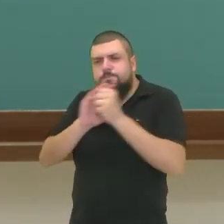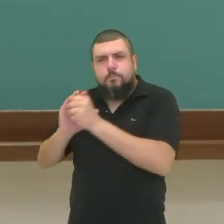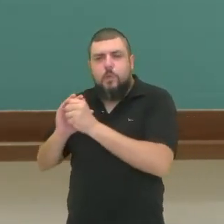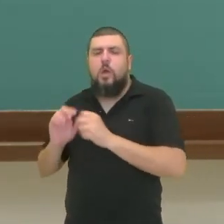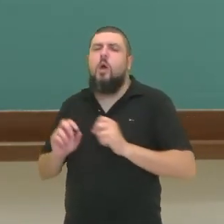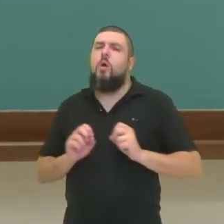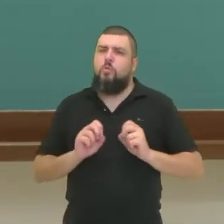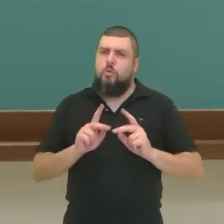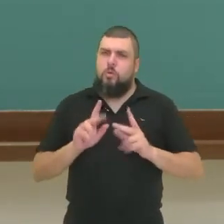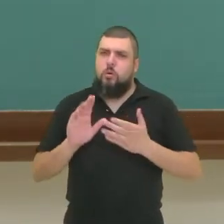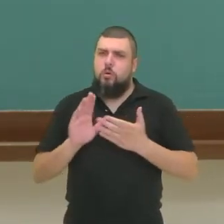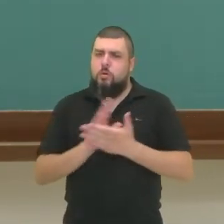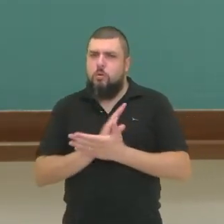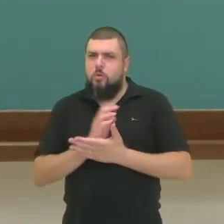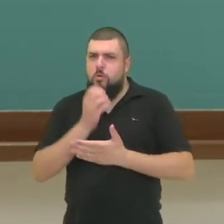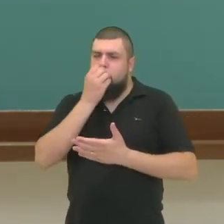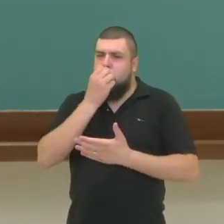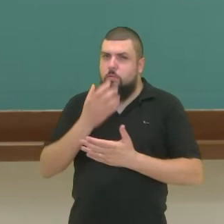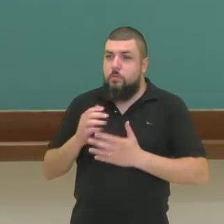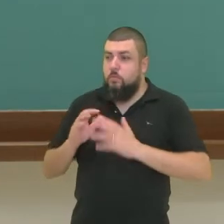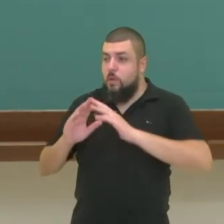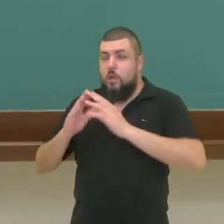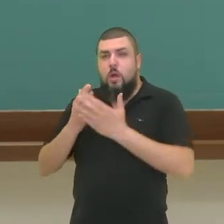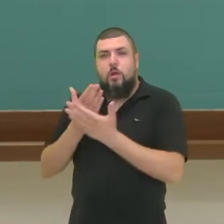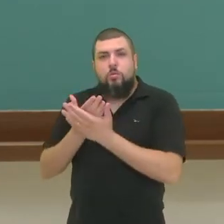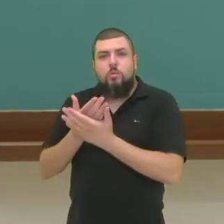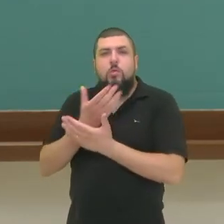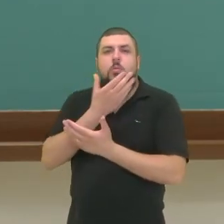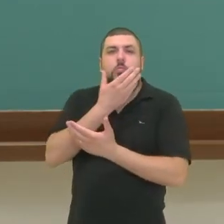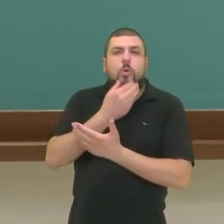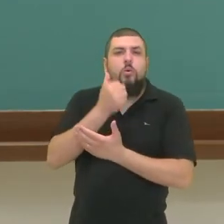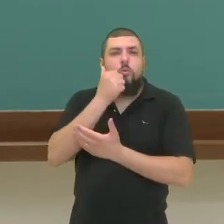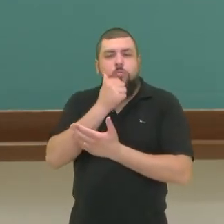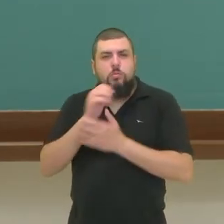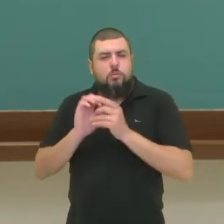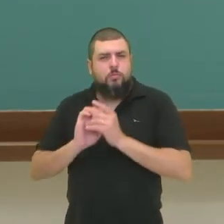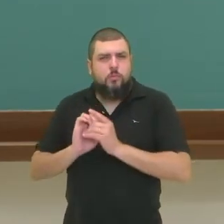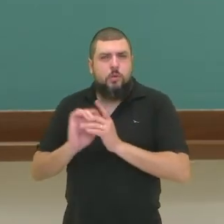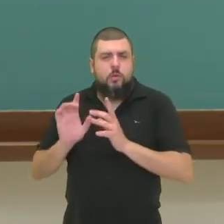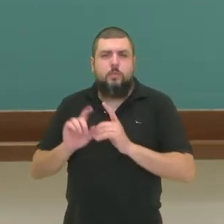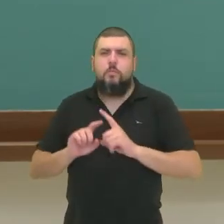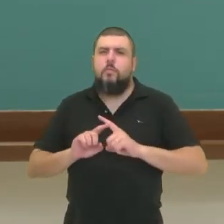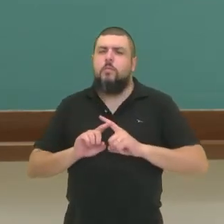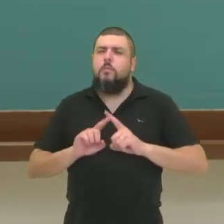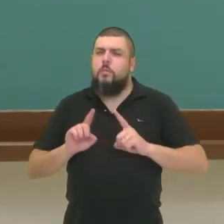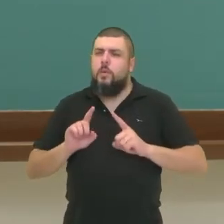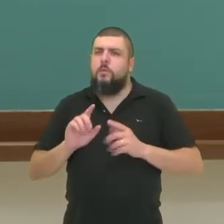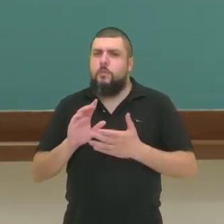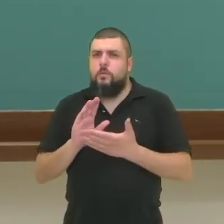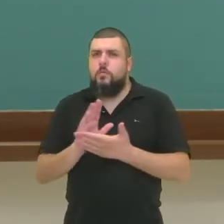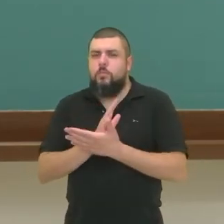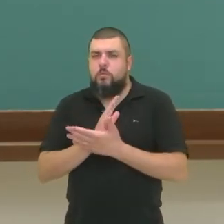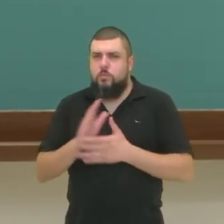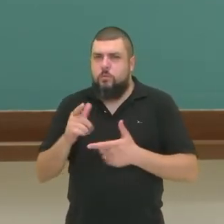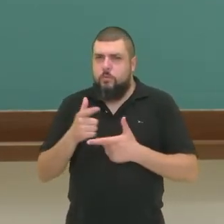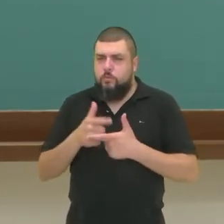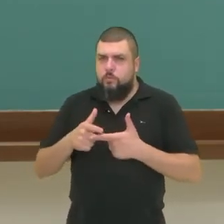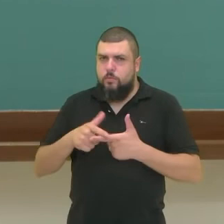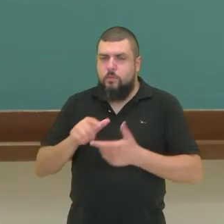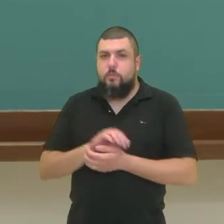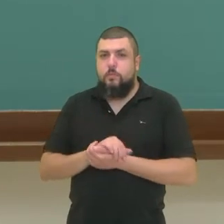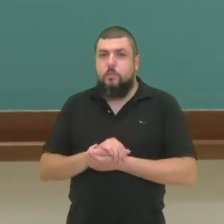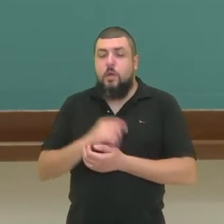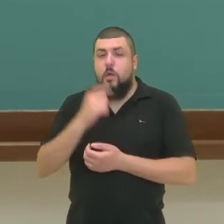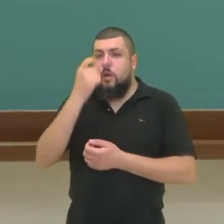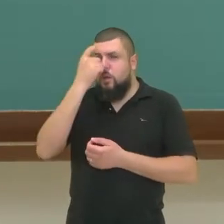para pessoas de ambos os sexos, mas ao mesmo tempo nós temos alguns problemas. Na Índia já existia a